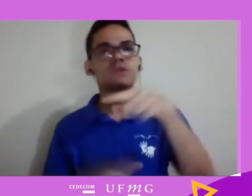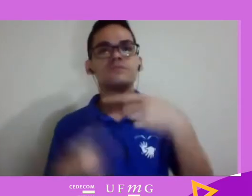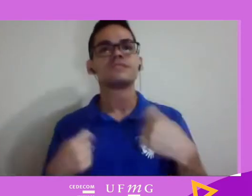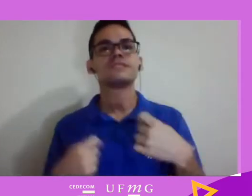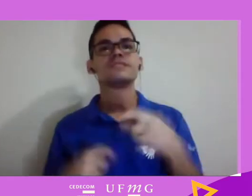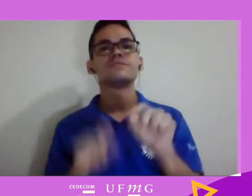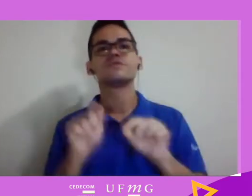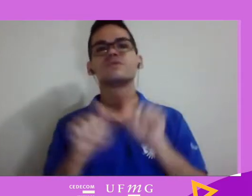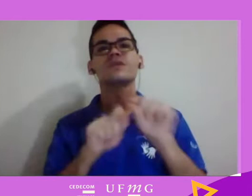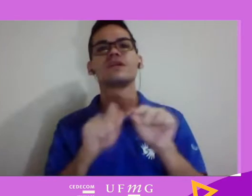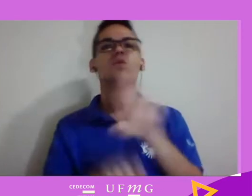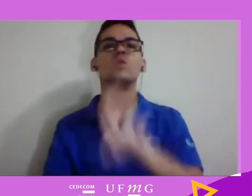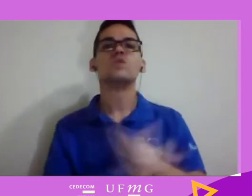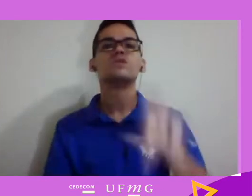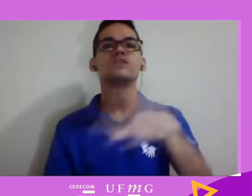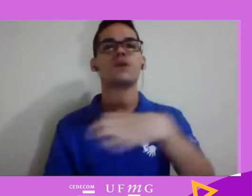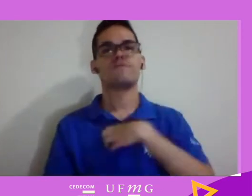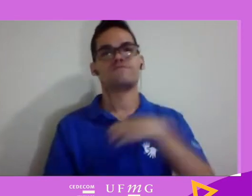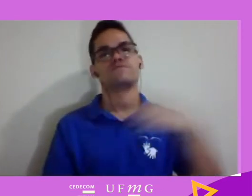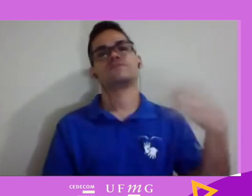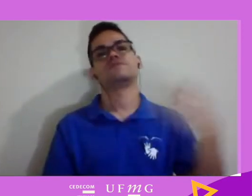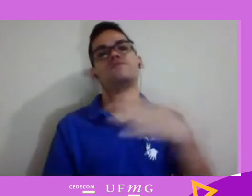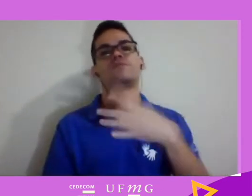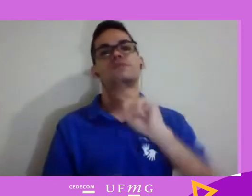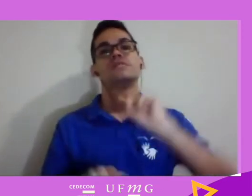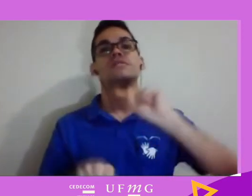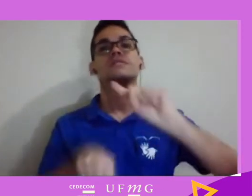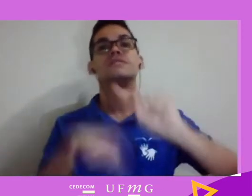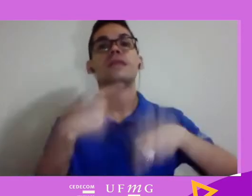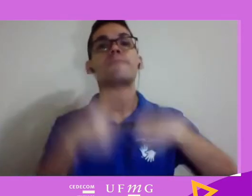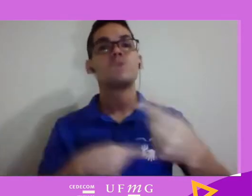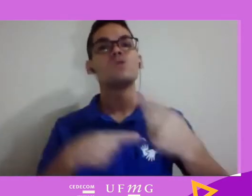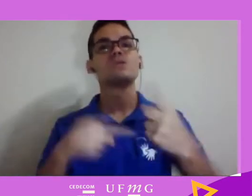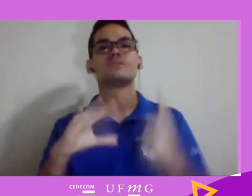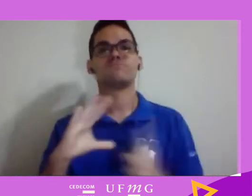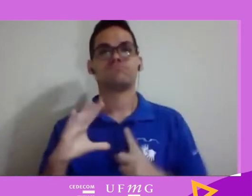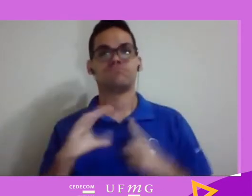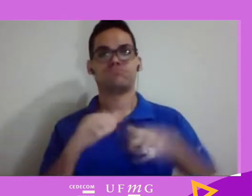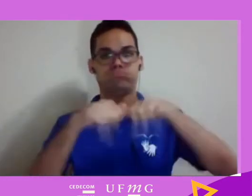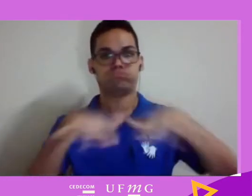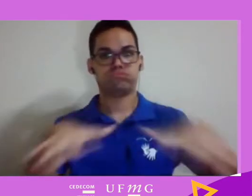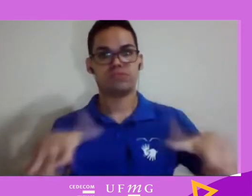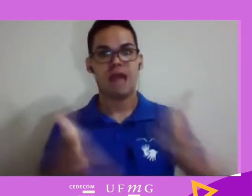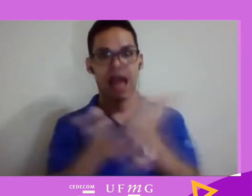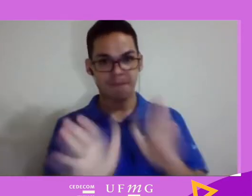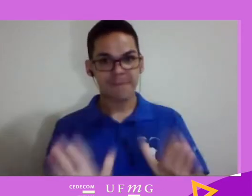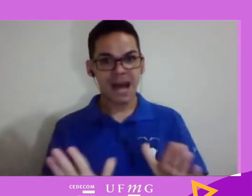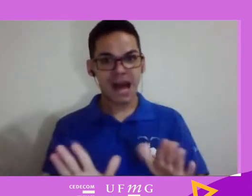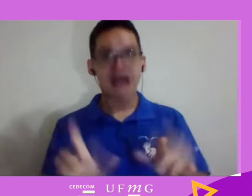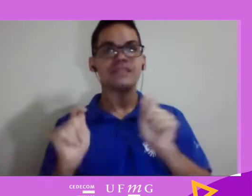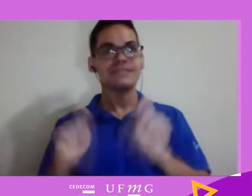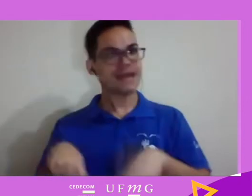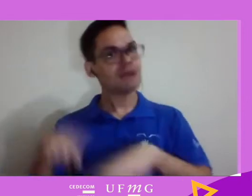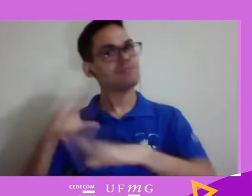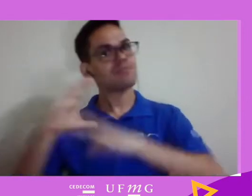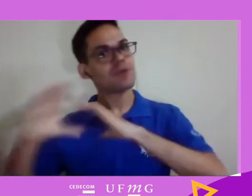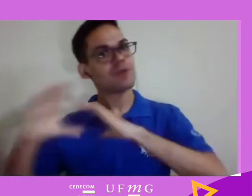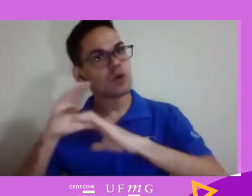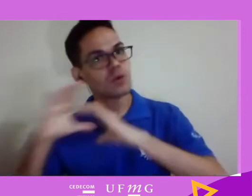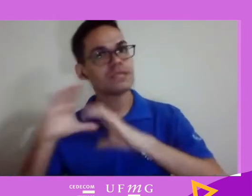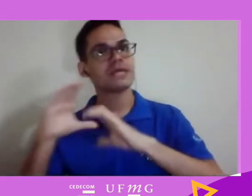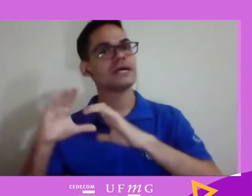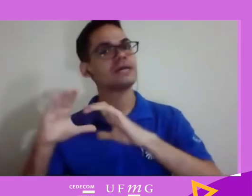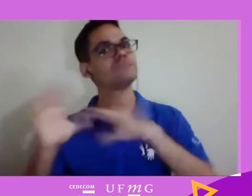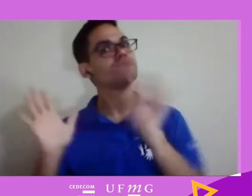pandemia passar, que a gente descobriu que é possível se Sim. comunicar de uma forma eficiente, mesmo estando